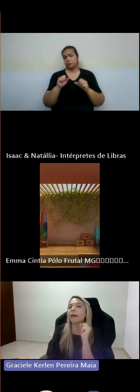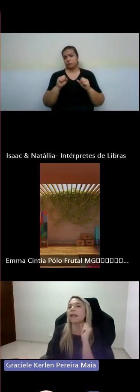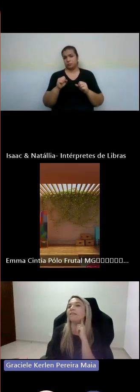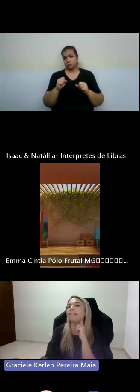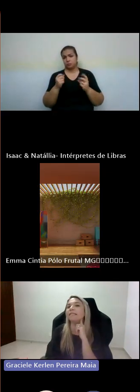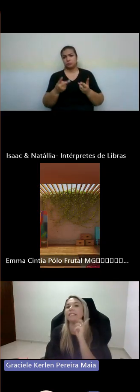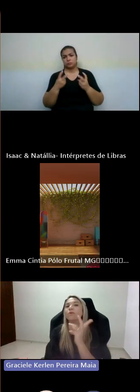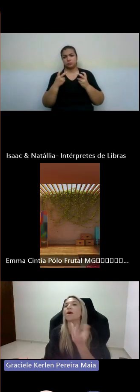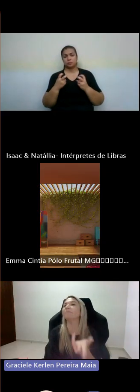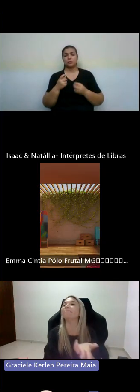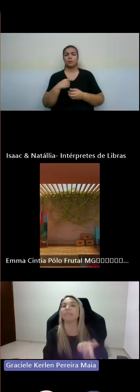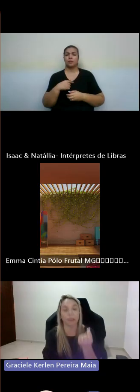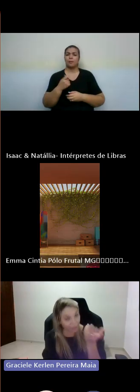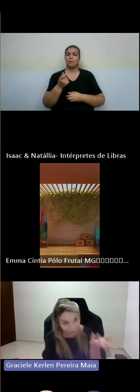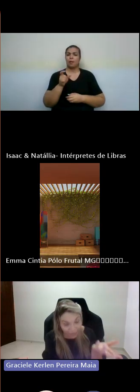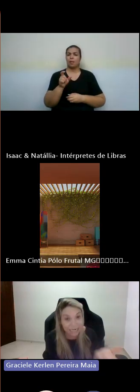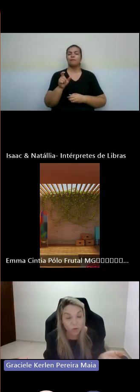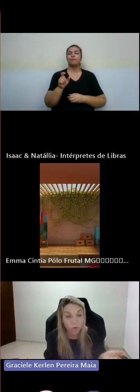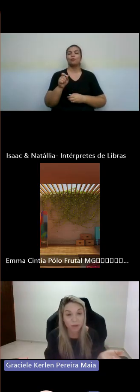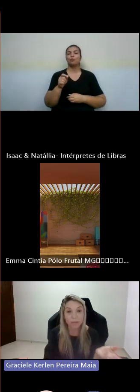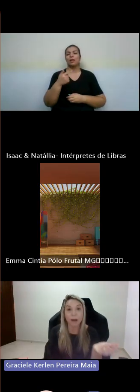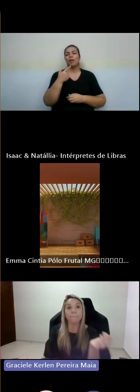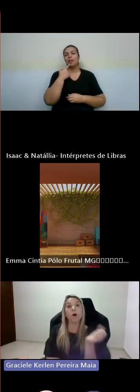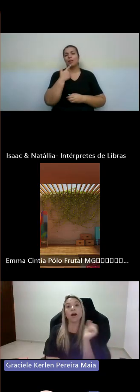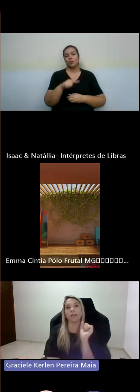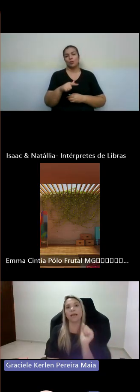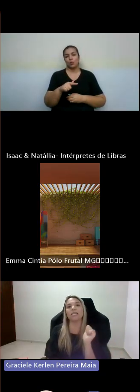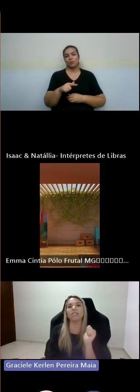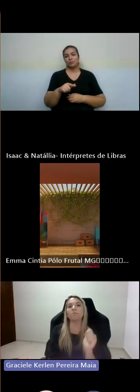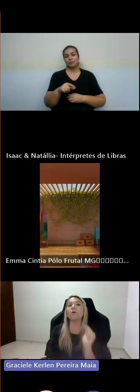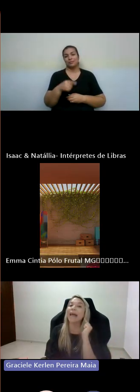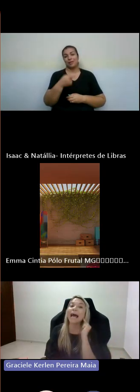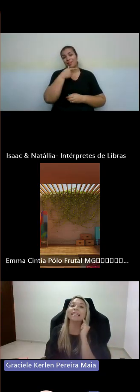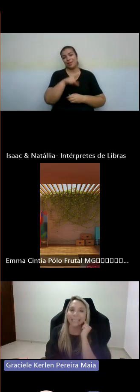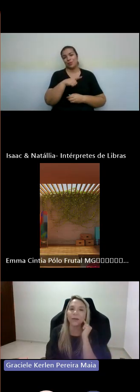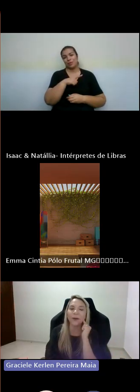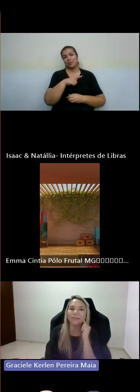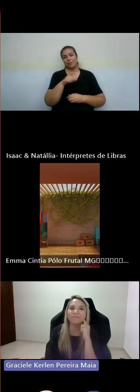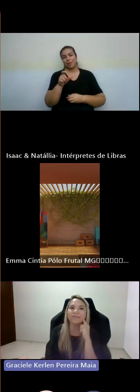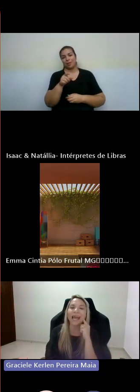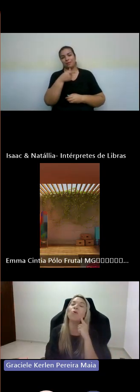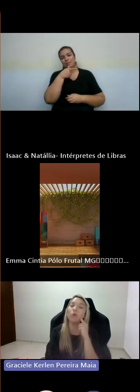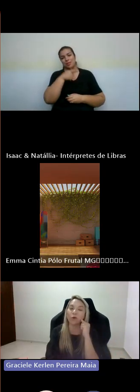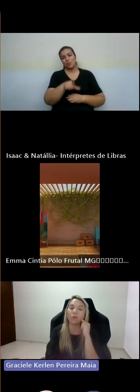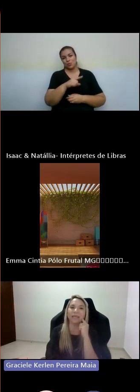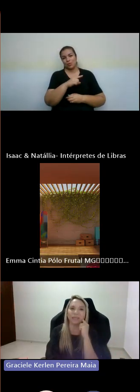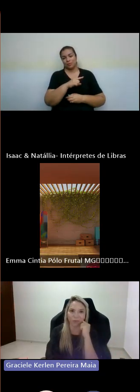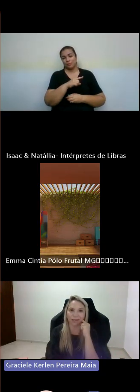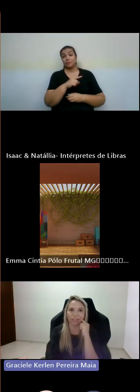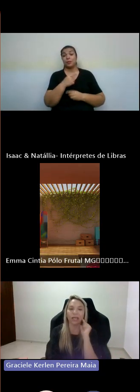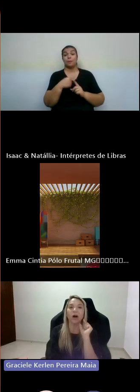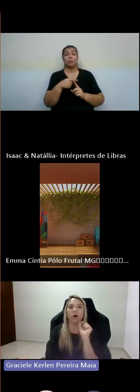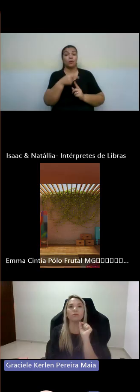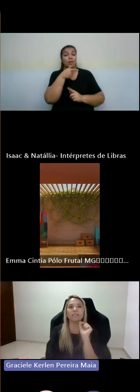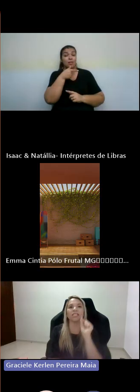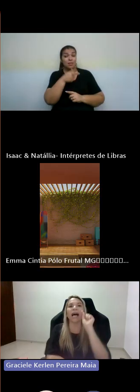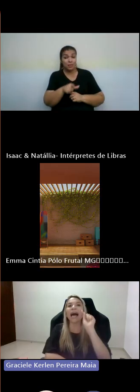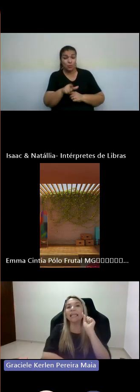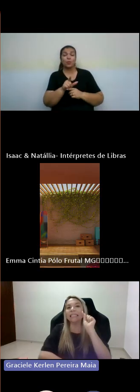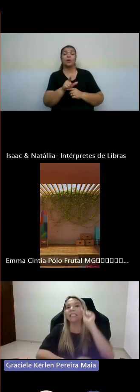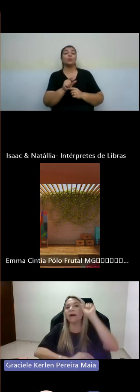ali a palavrinha língua, tem a palavra língua. Por quê, gente? Porque a língua é um grupo da linguagem.